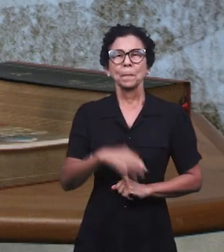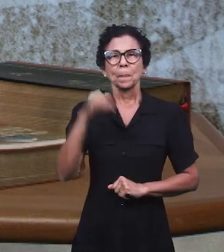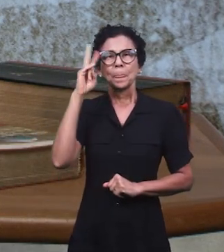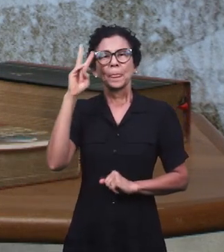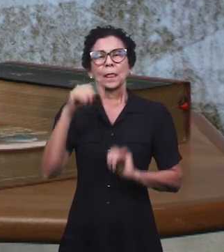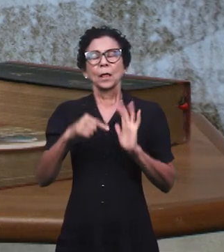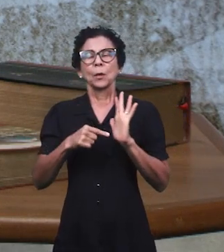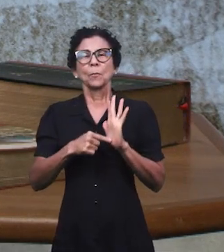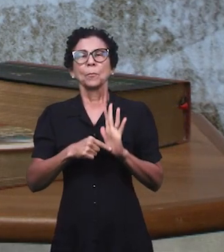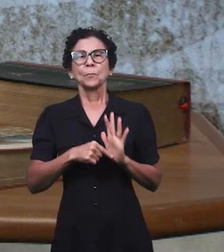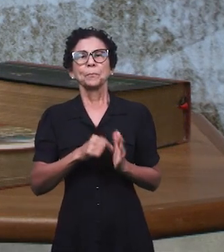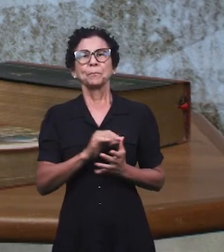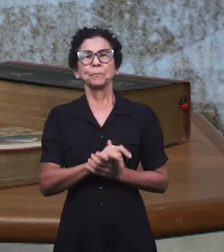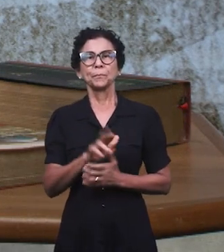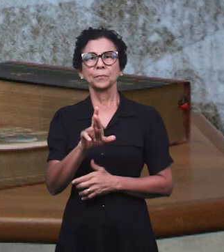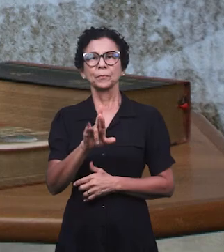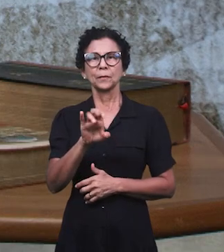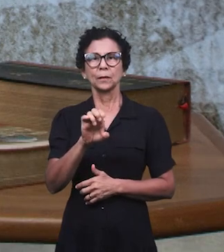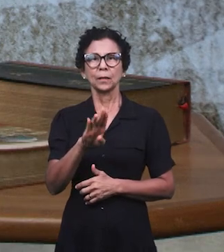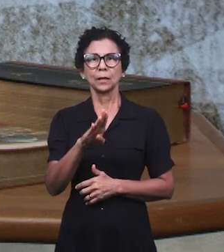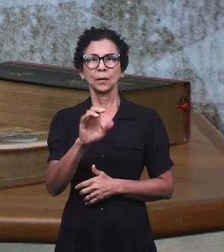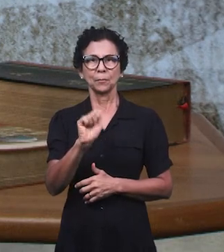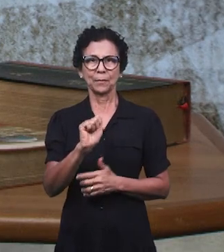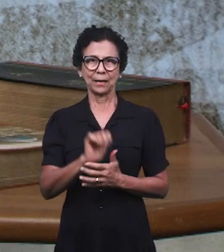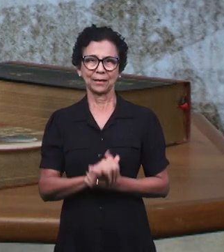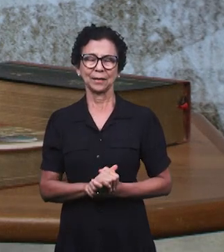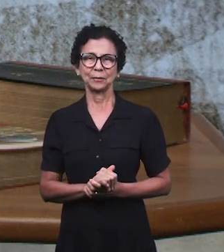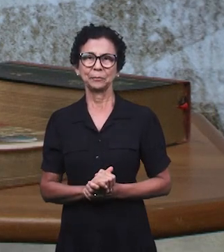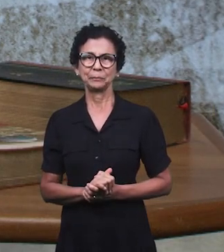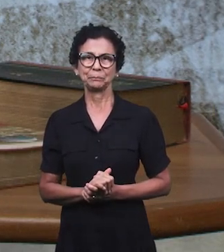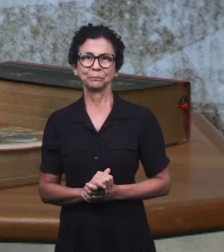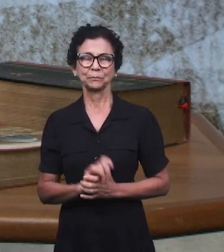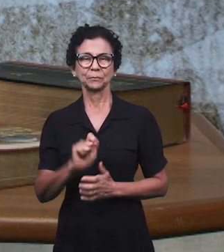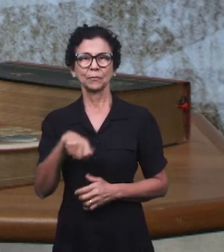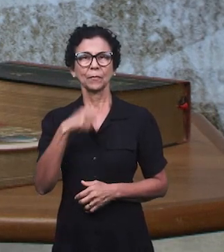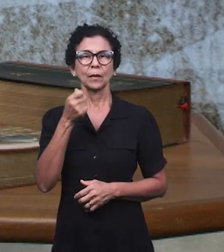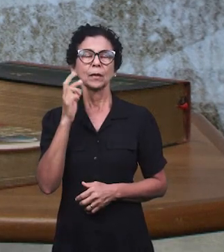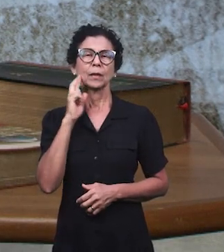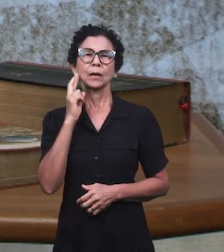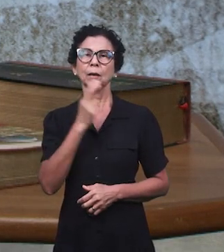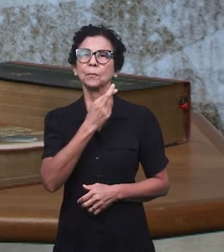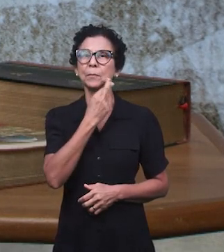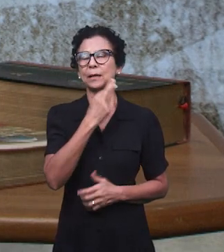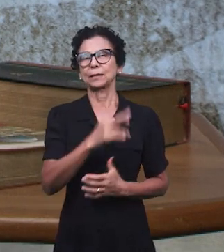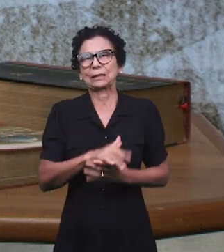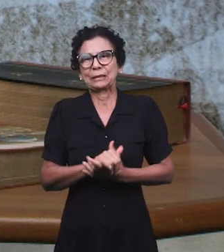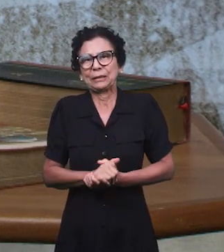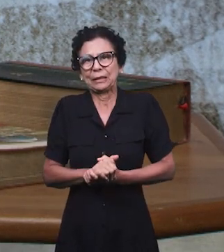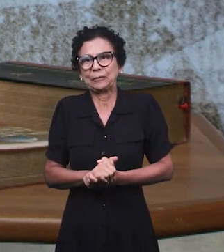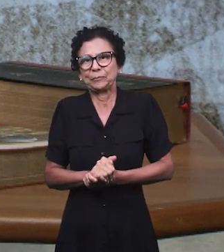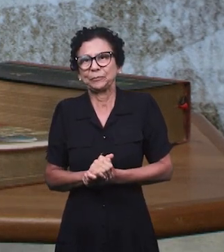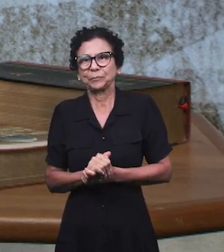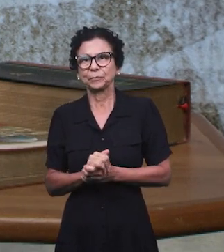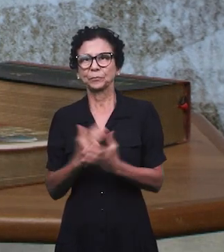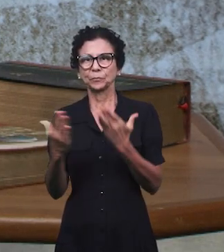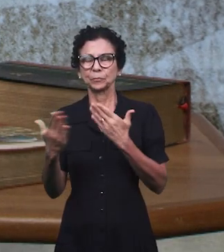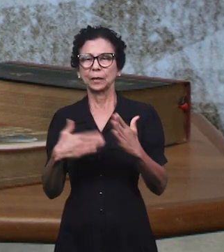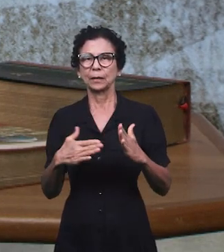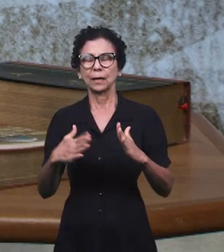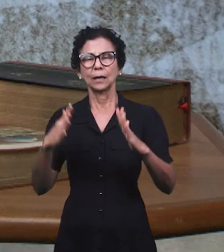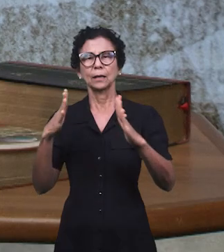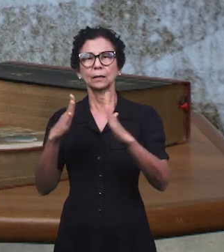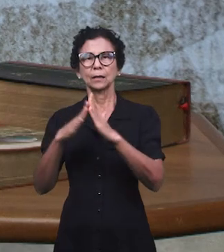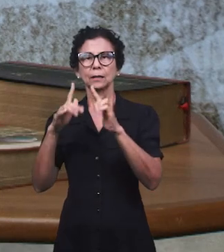tipificando aqui a escolha da noiva que é a igreja, a noiva do Senhor Jesus. Então nós vamos